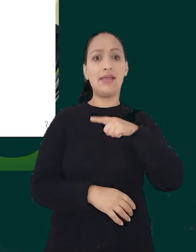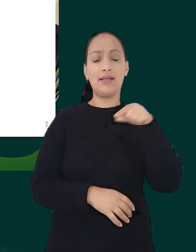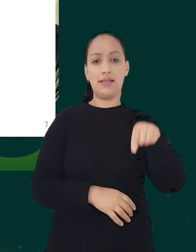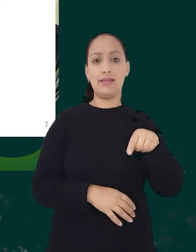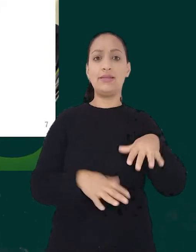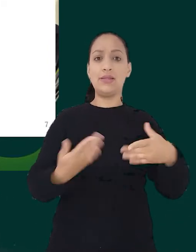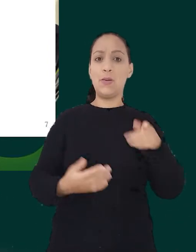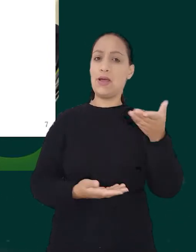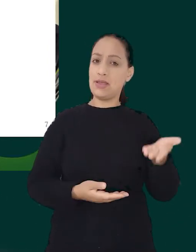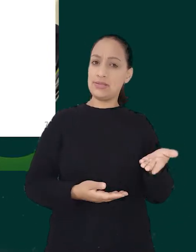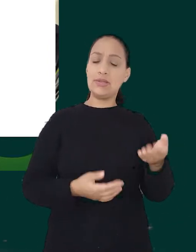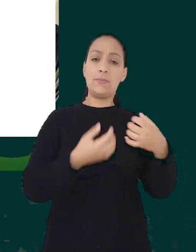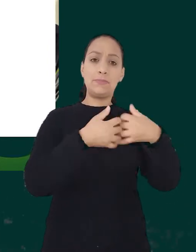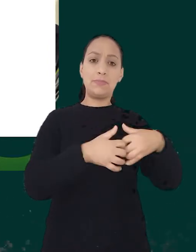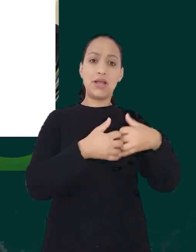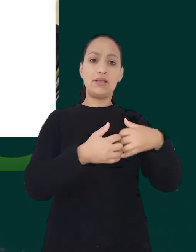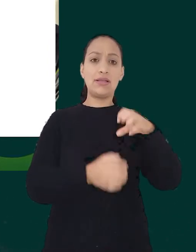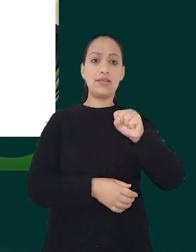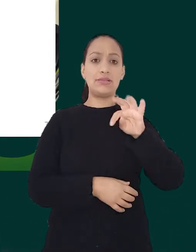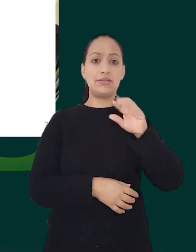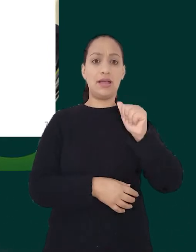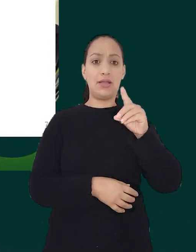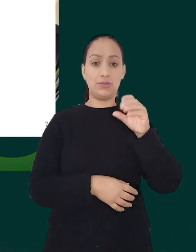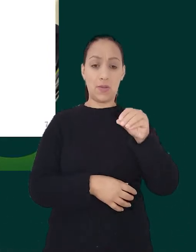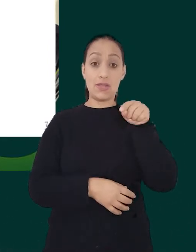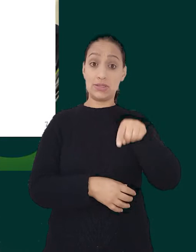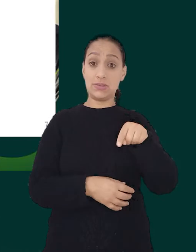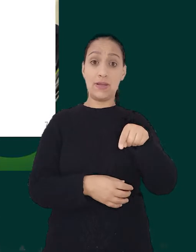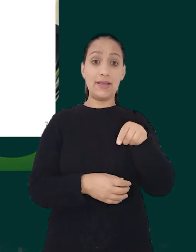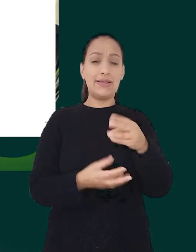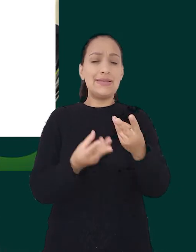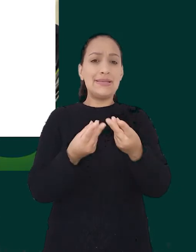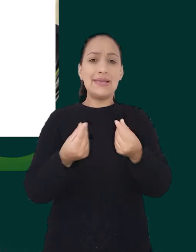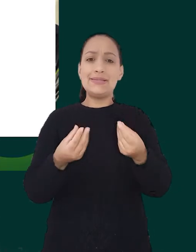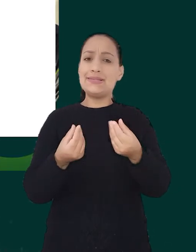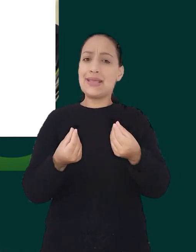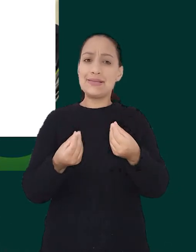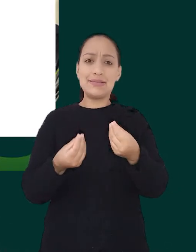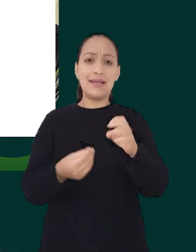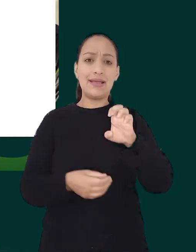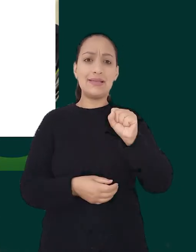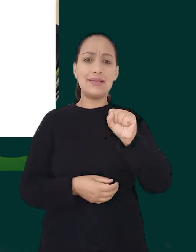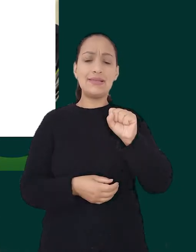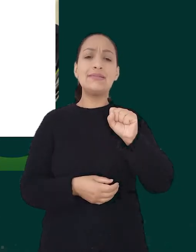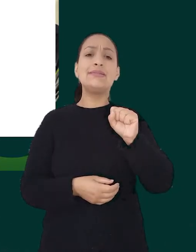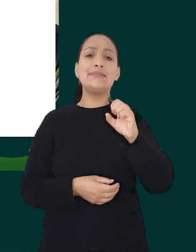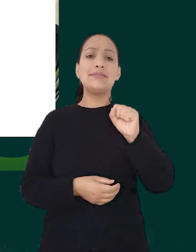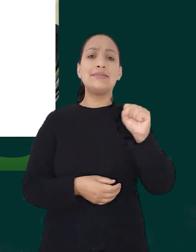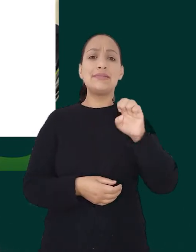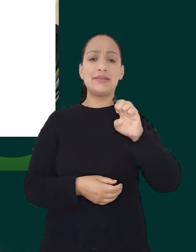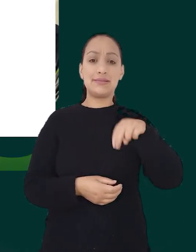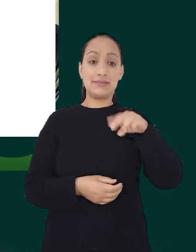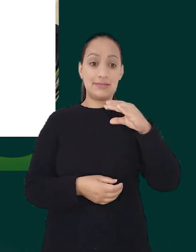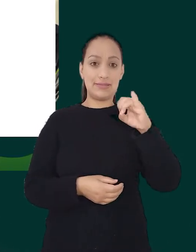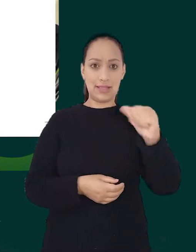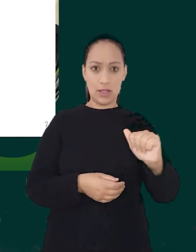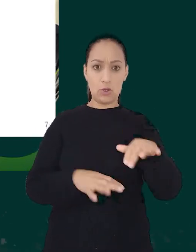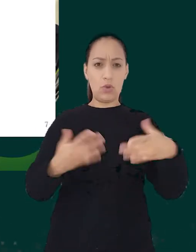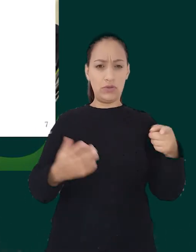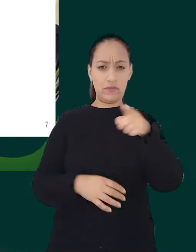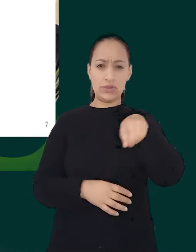uma máquina de estados e isso aqui é a essência dos jogos. Então, se em algum momento vocês fizerem uma crítica a algum